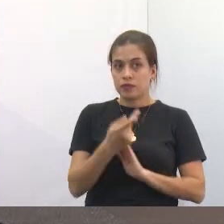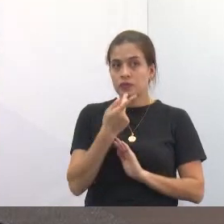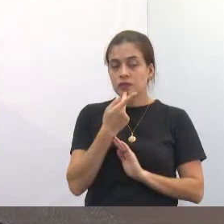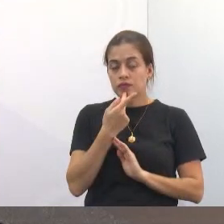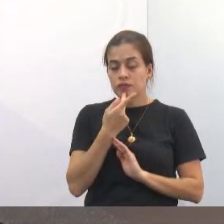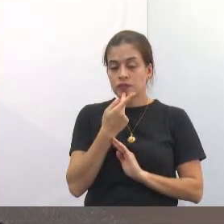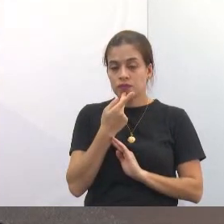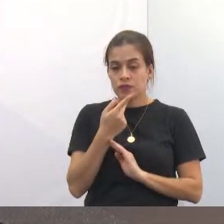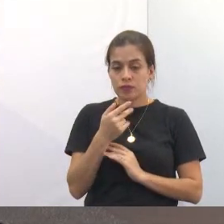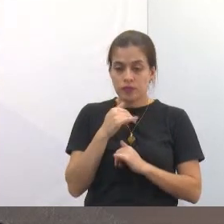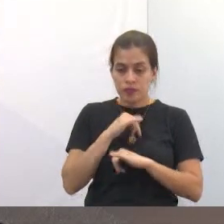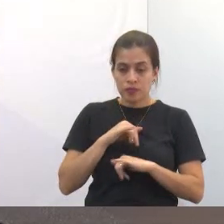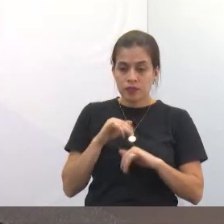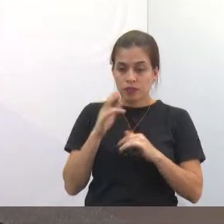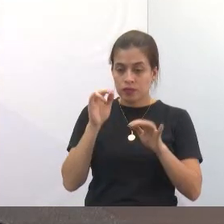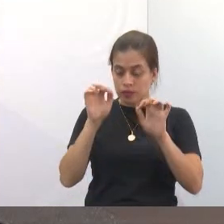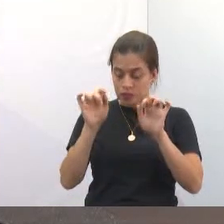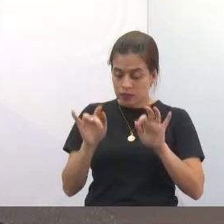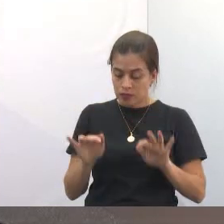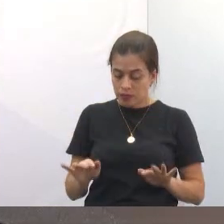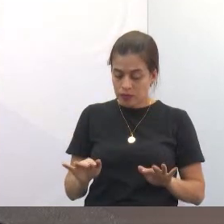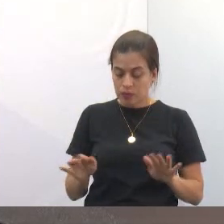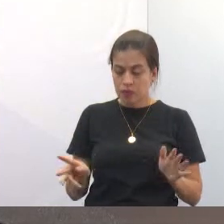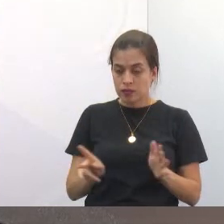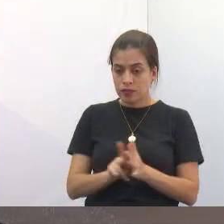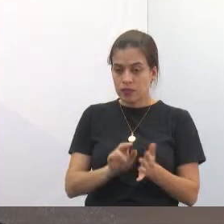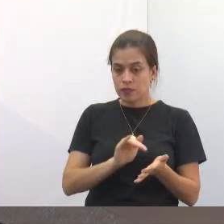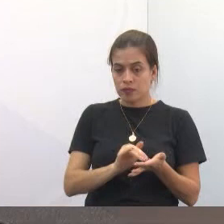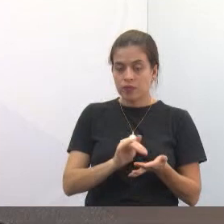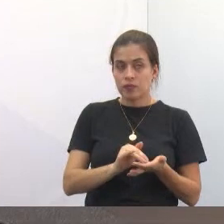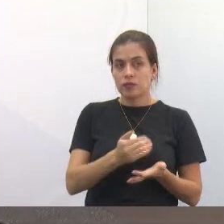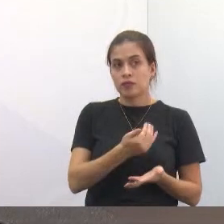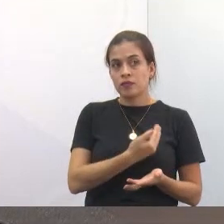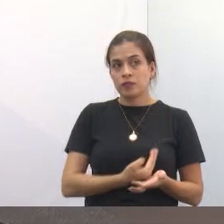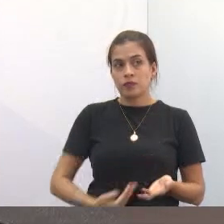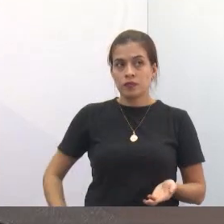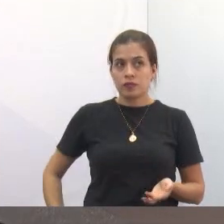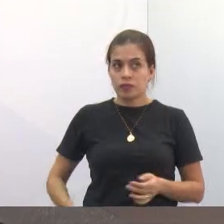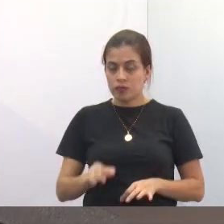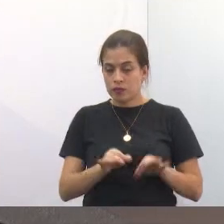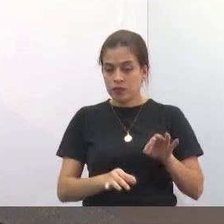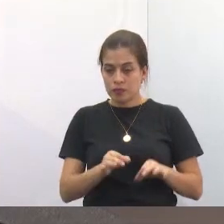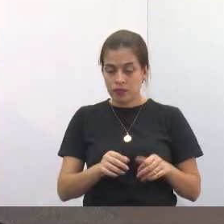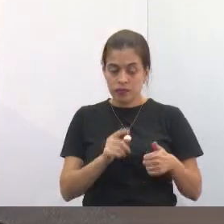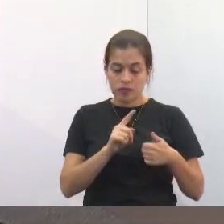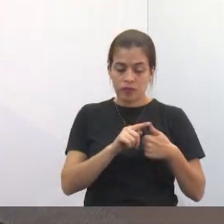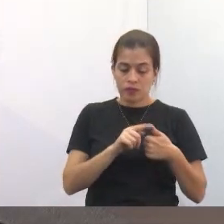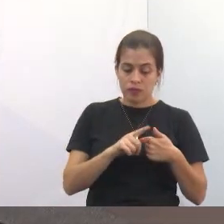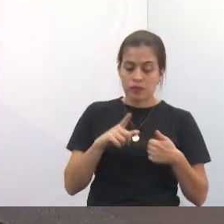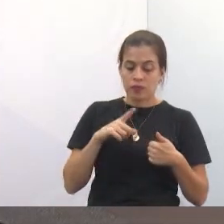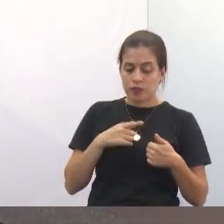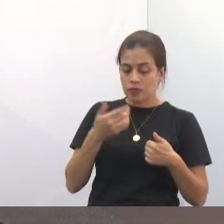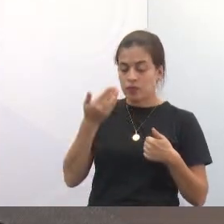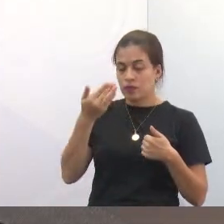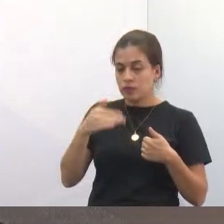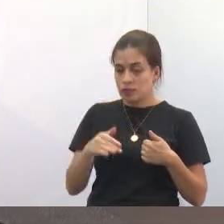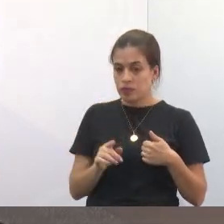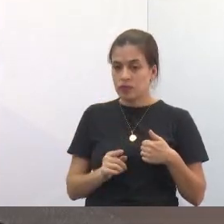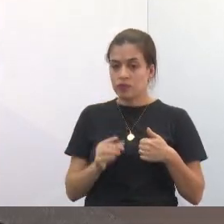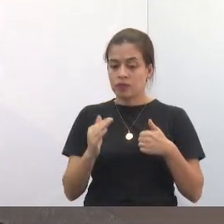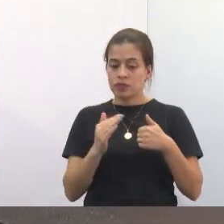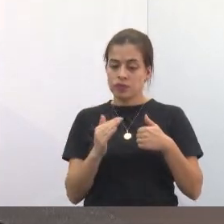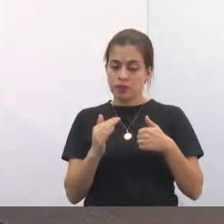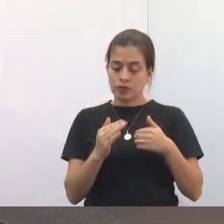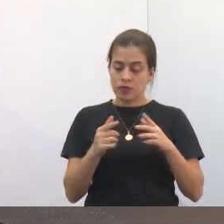encaminhamos-nos os dados pertinentes à Secretaria de Governo e Planejamento. Número 1. Houve avaliação dos imóveis situados no